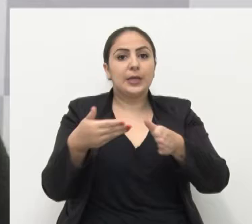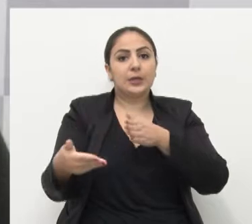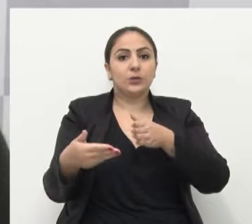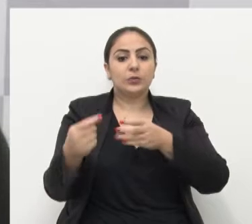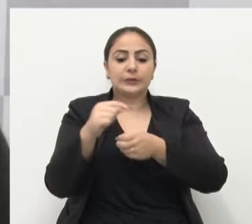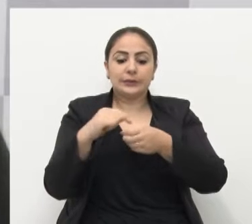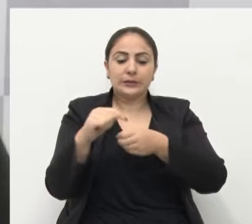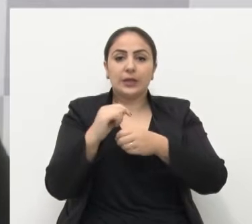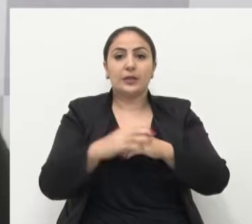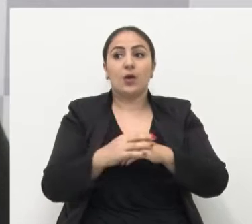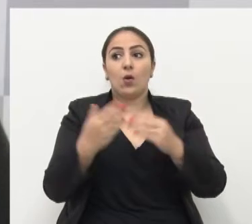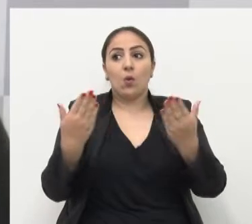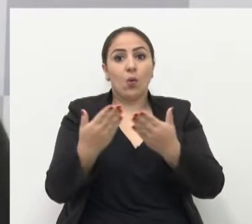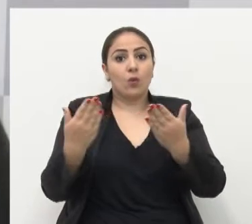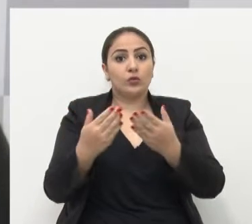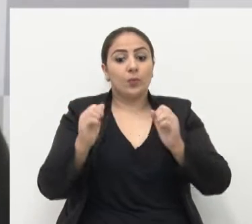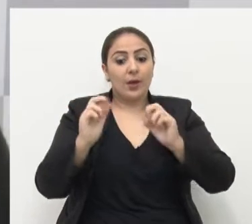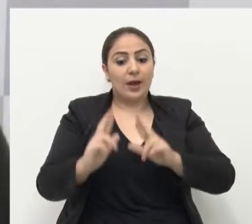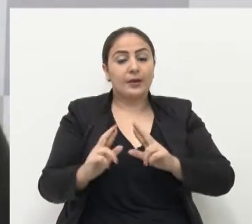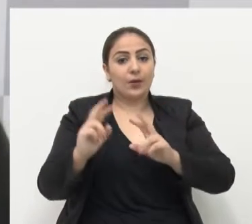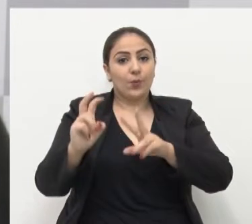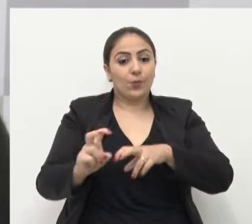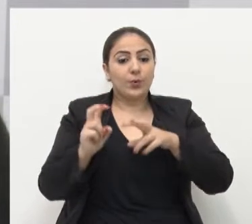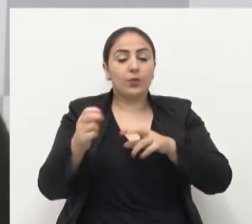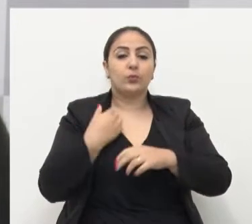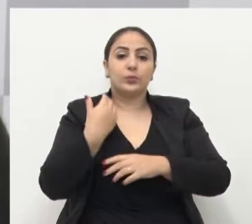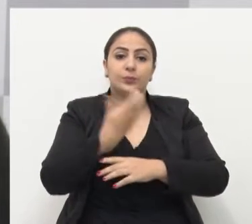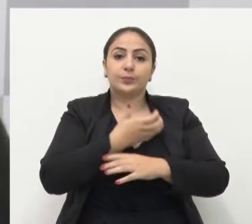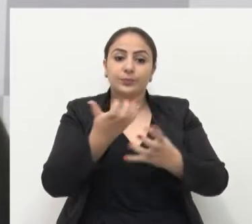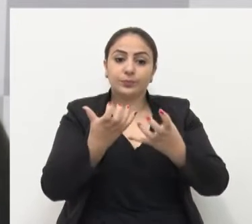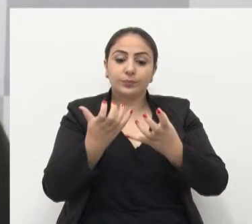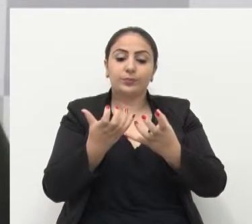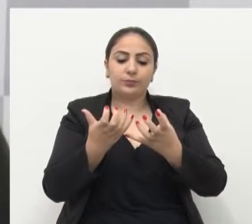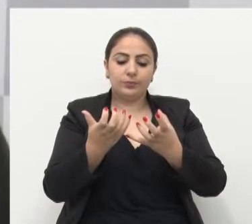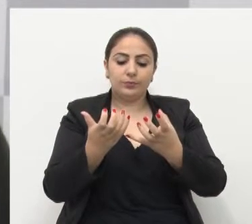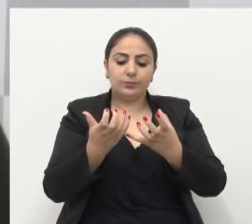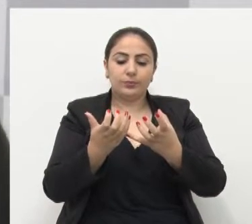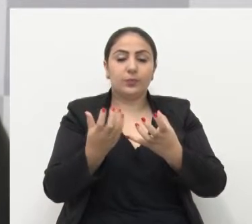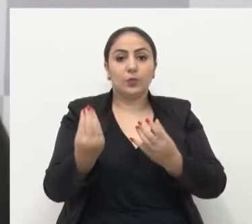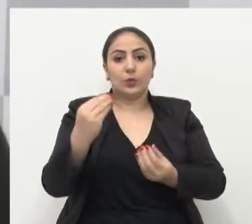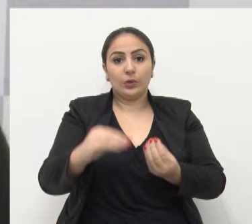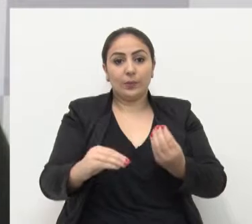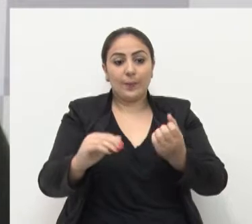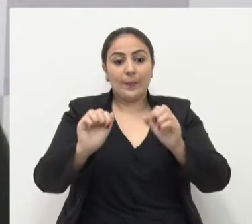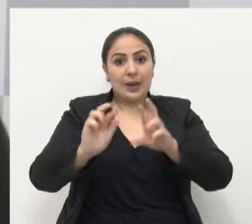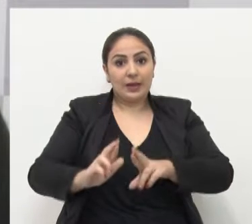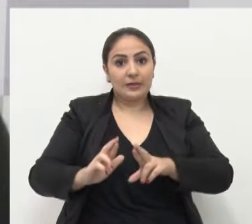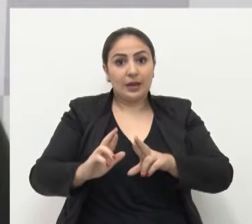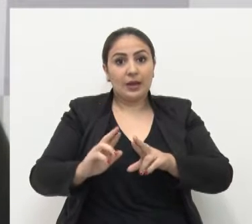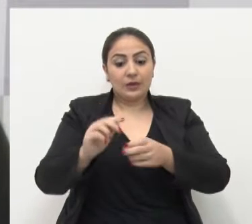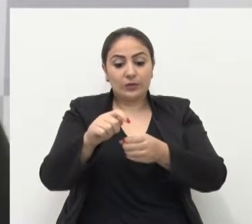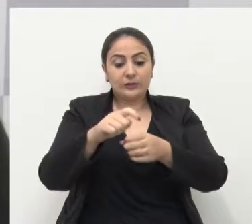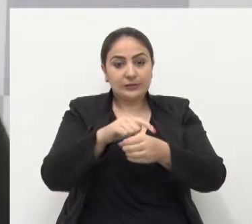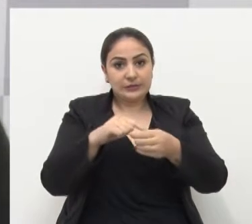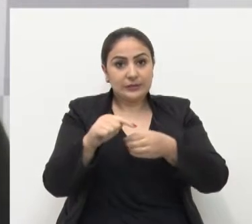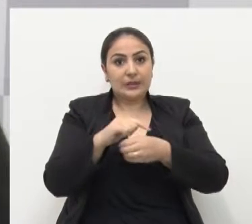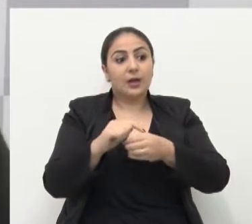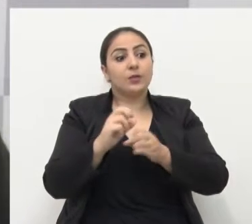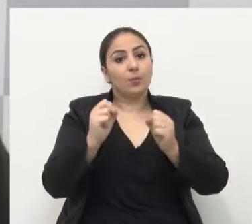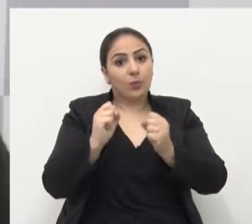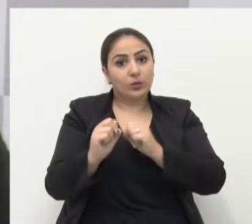perímetro urbano da cidade né hoje é uma zona rural e que nós queremos tornar um a zona urbana né sendo possível